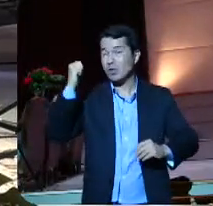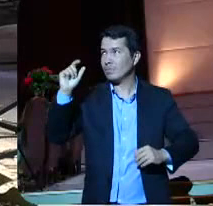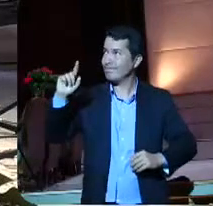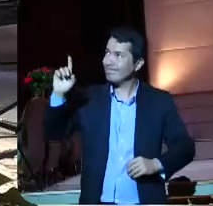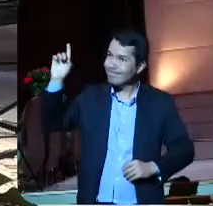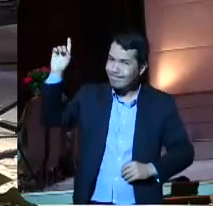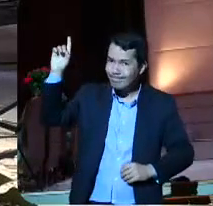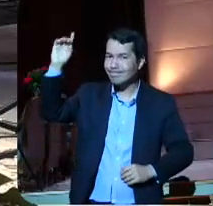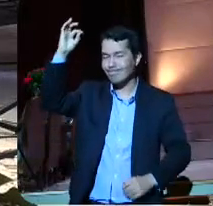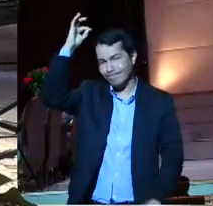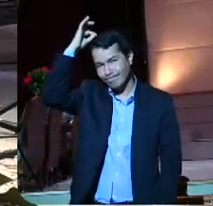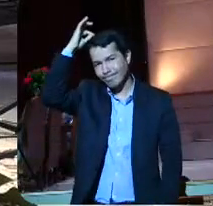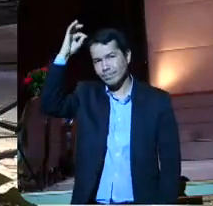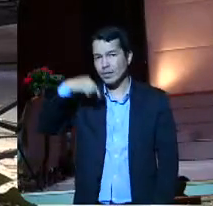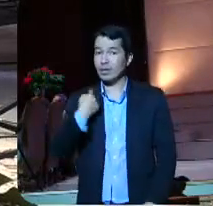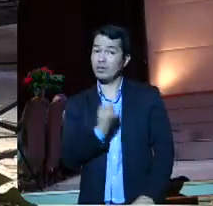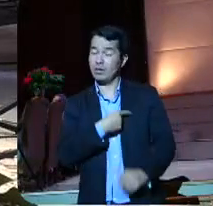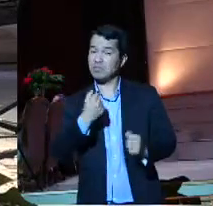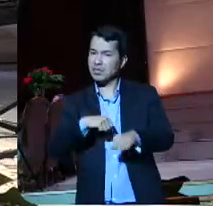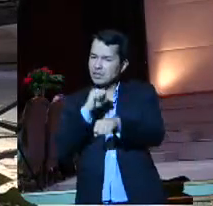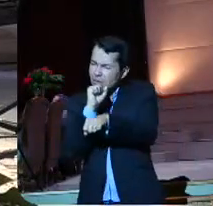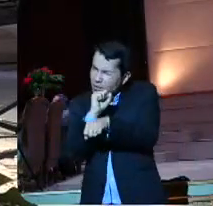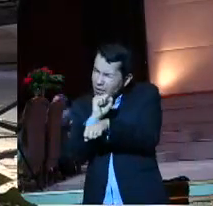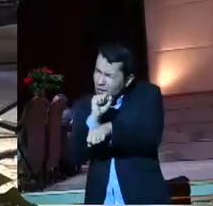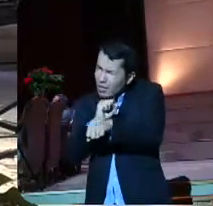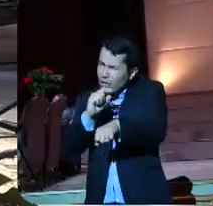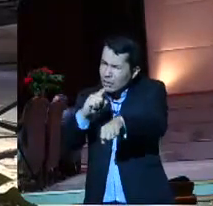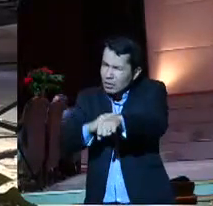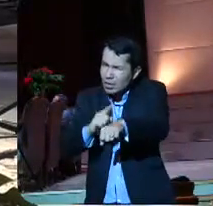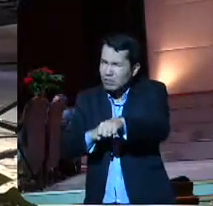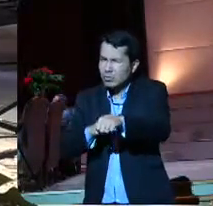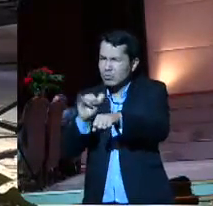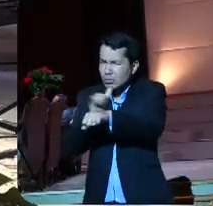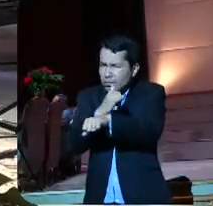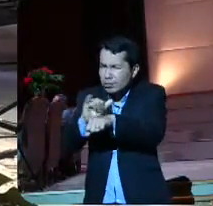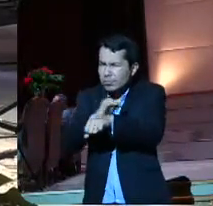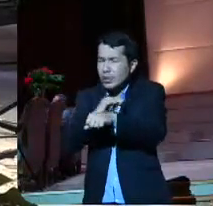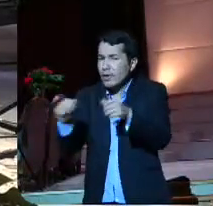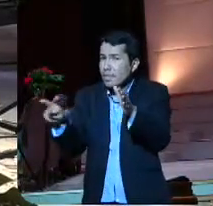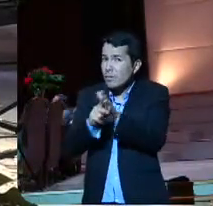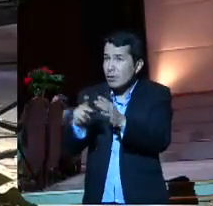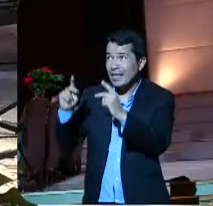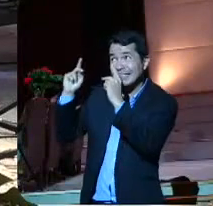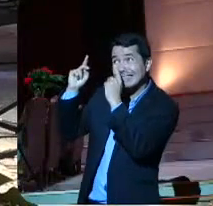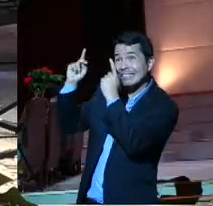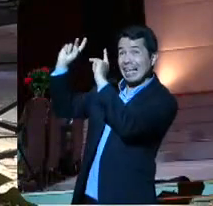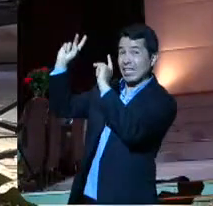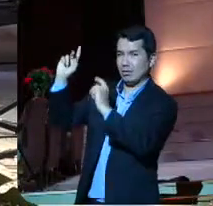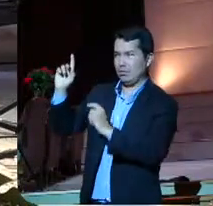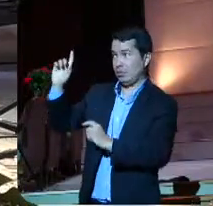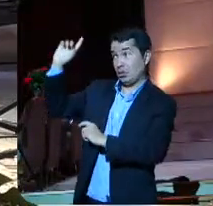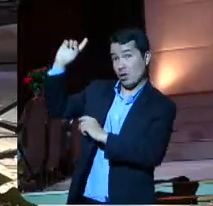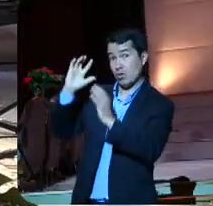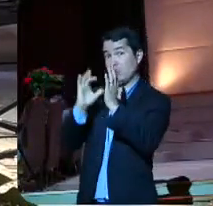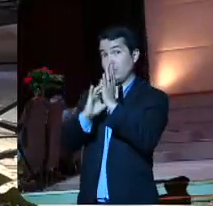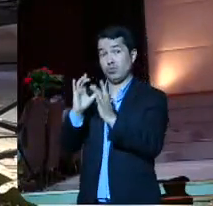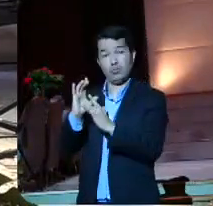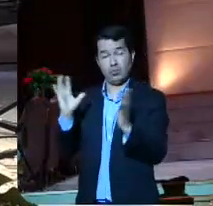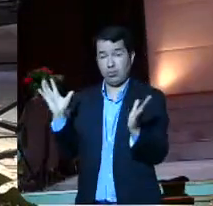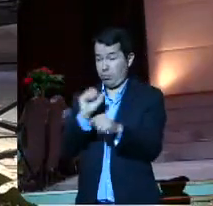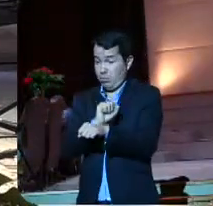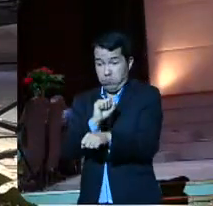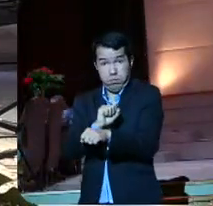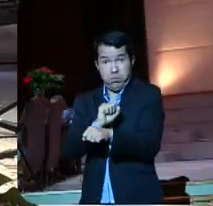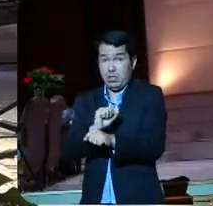o tempo de Jesus. E às vezes, quando a gente quer seguir Jesus de longe, a gente coloca os pés